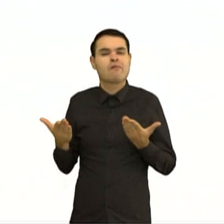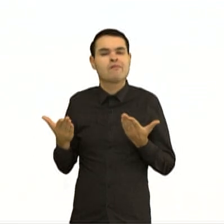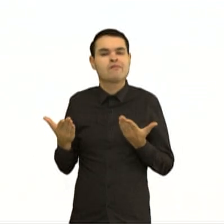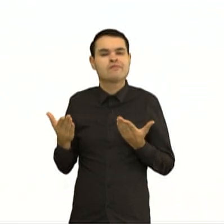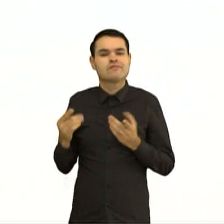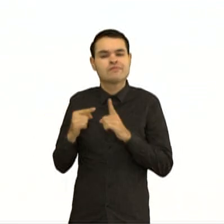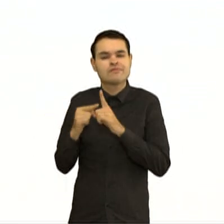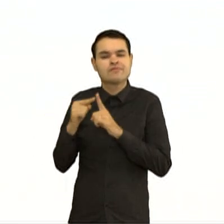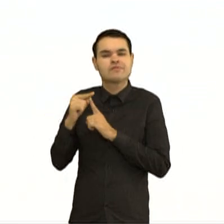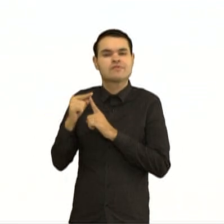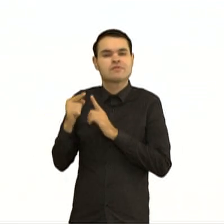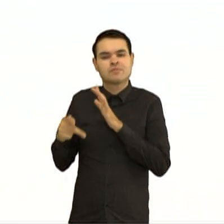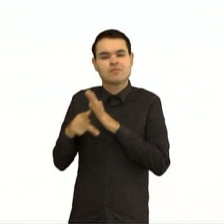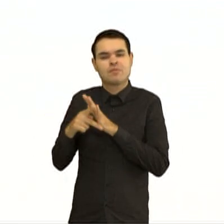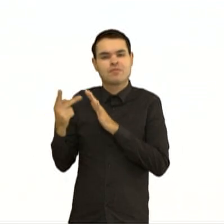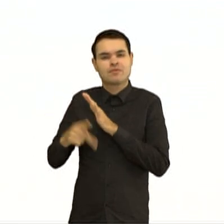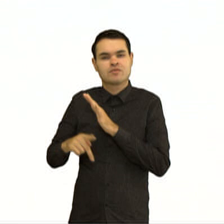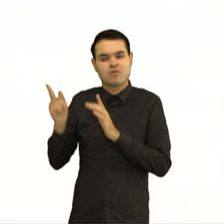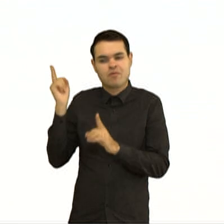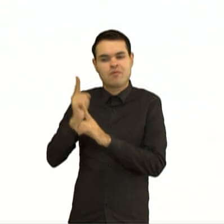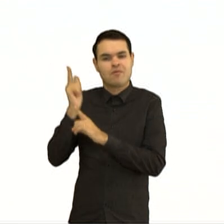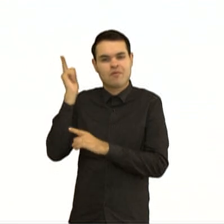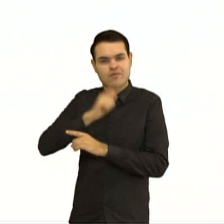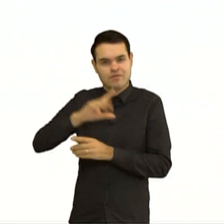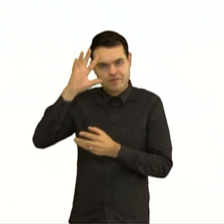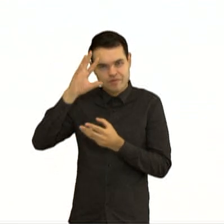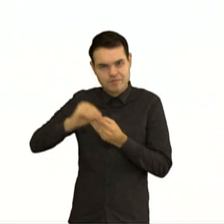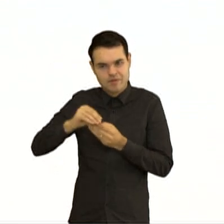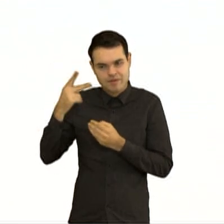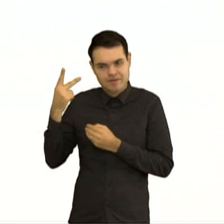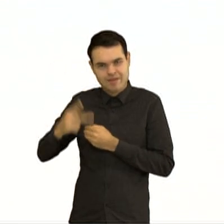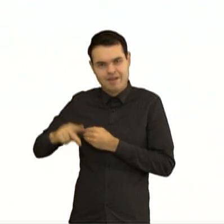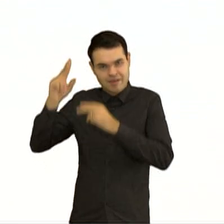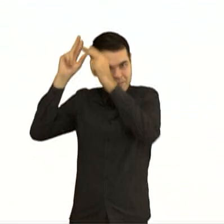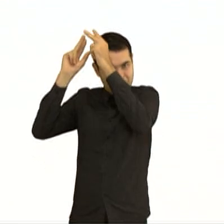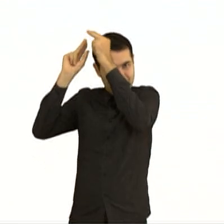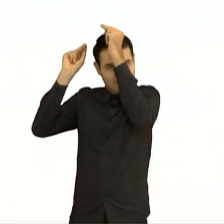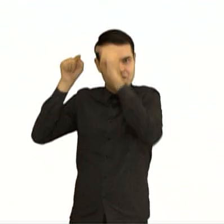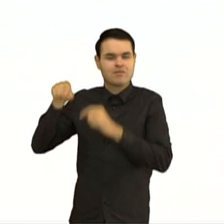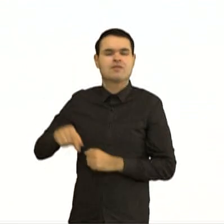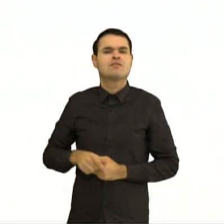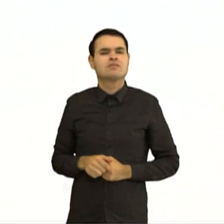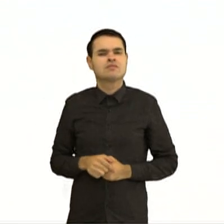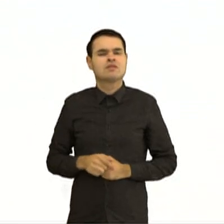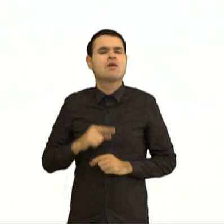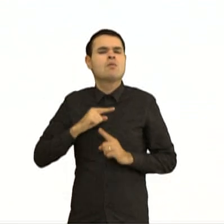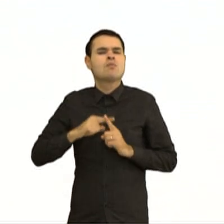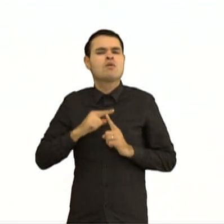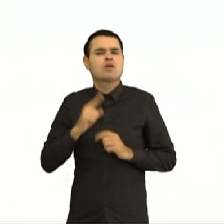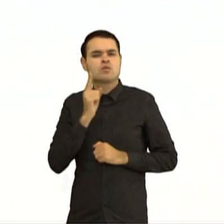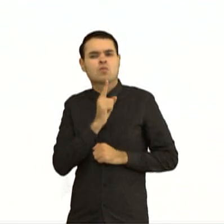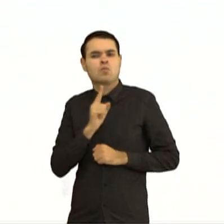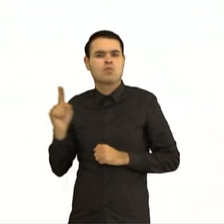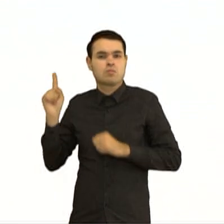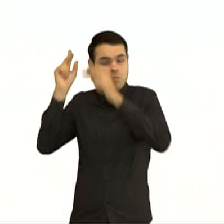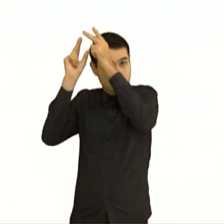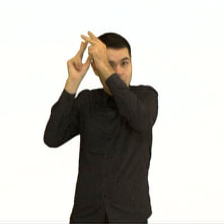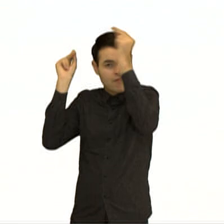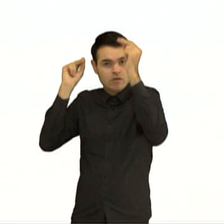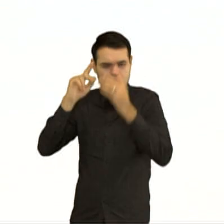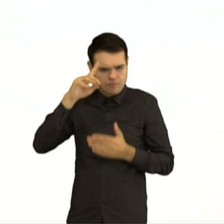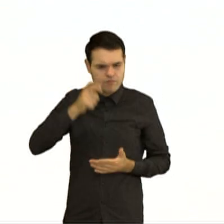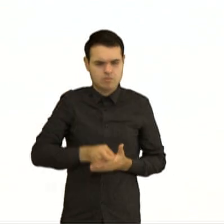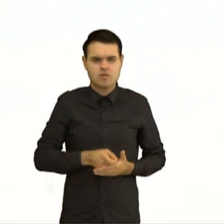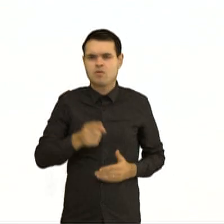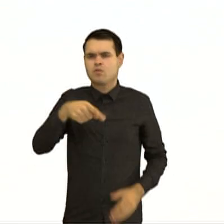personagem Mafalda? Conseguiu interpretar? Porque no último quadrinho, Mafalda afirma: